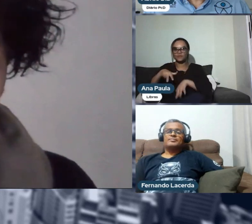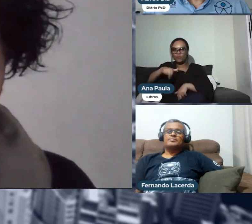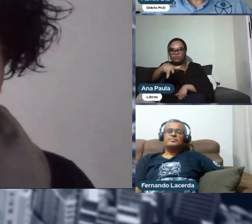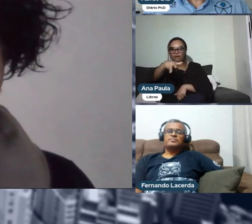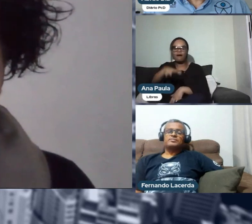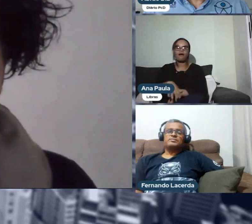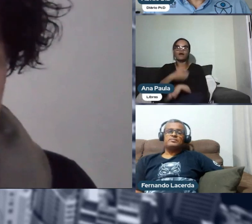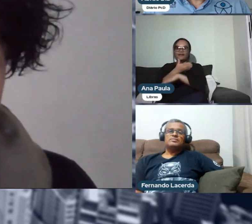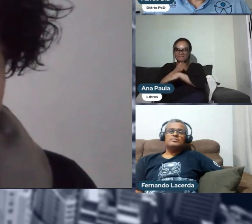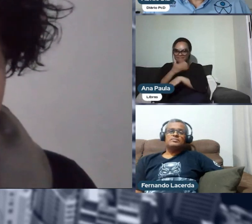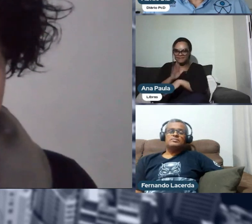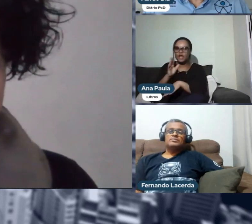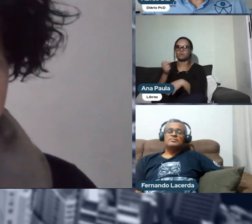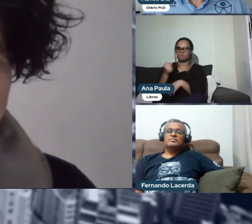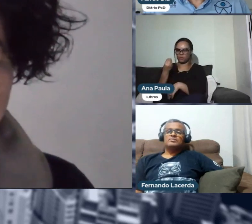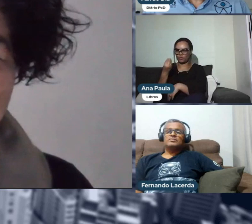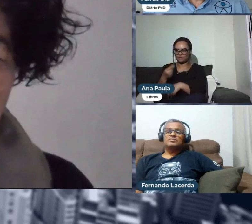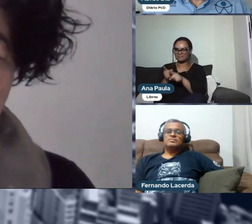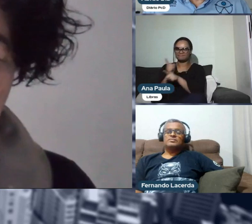que treino pra isso, né? Mas antes, não.